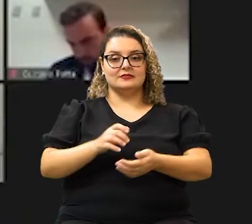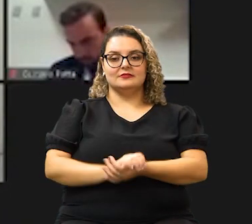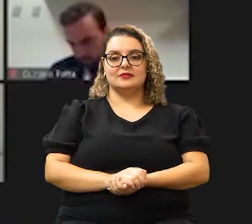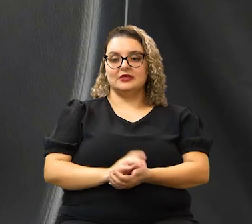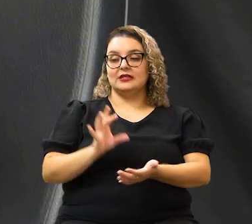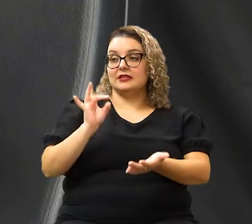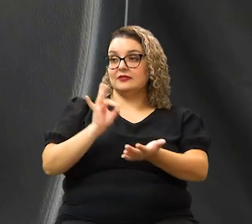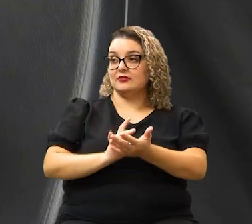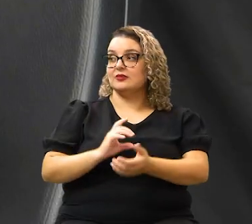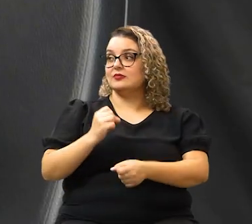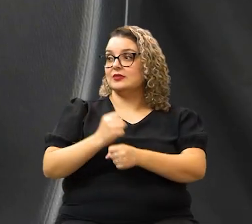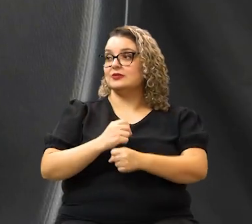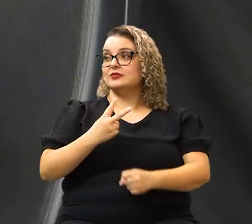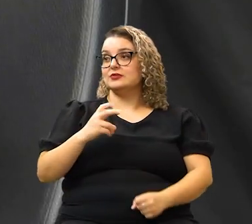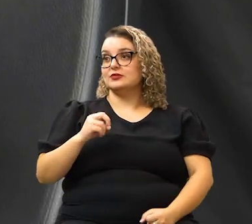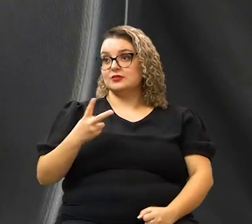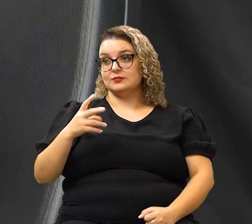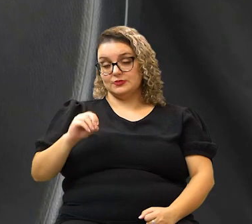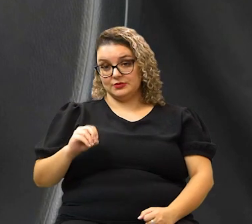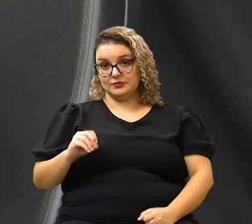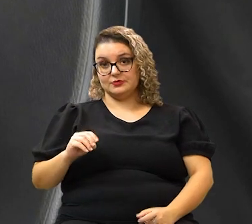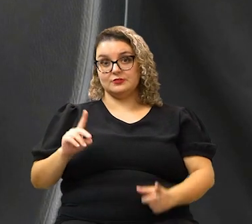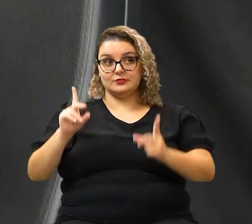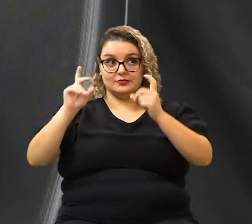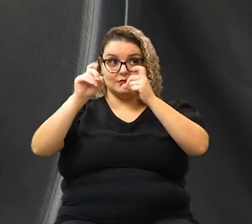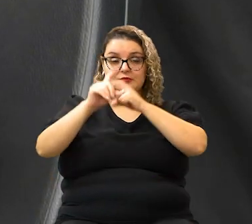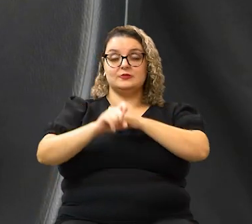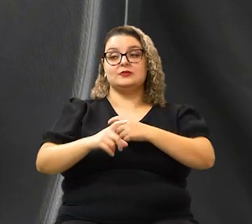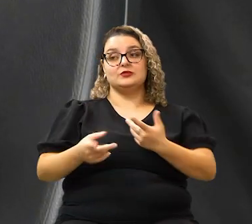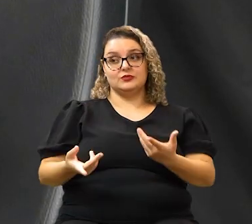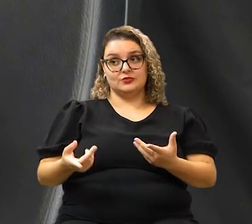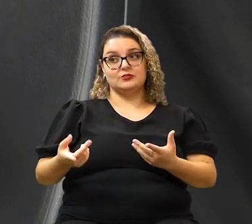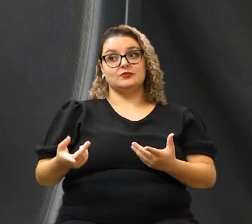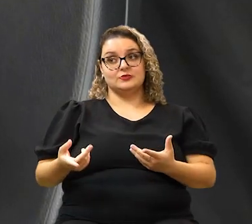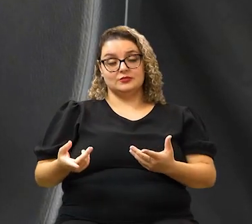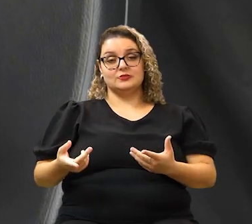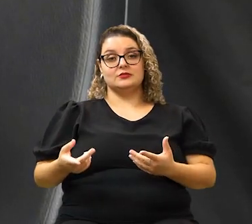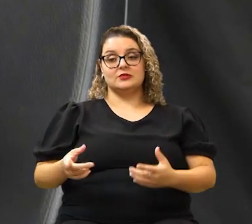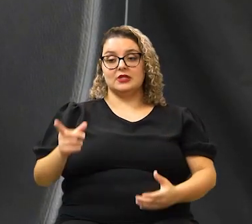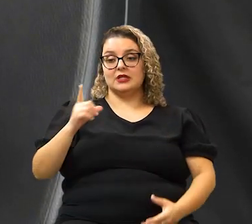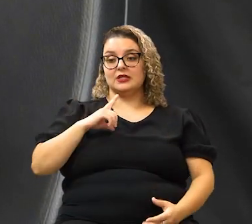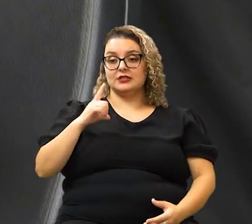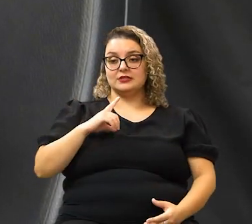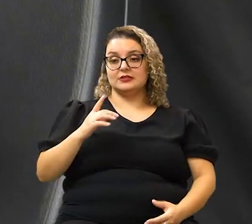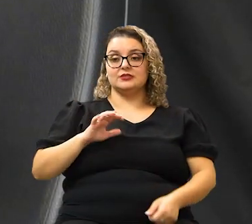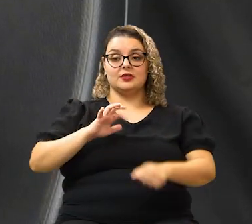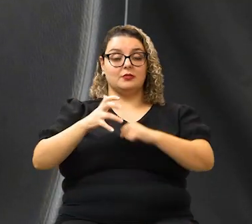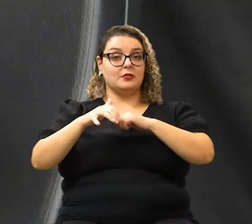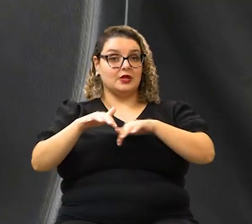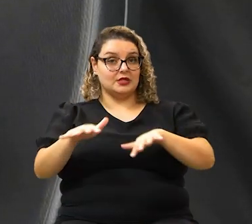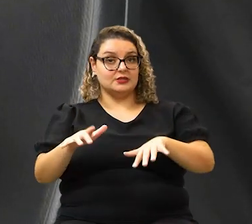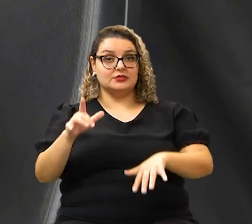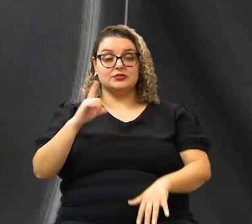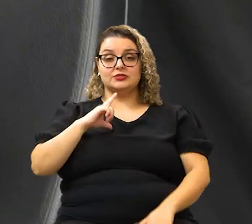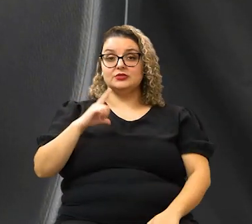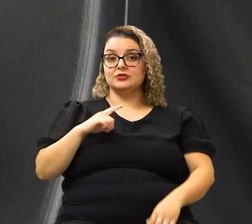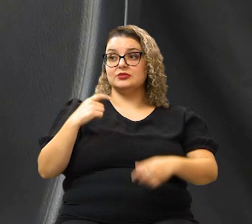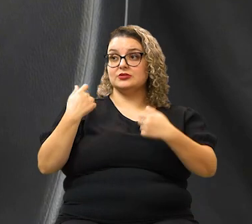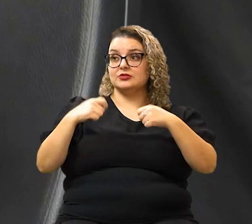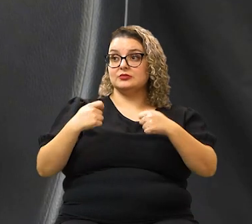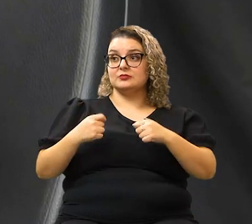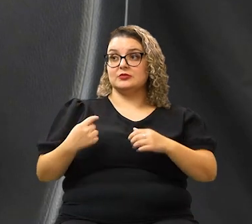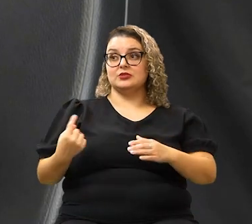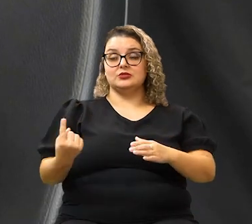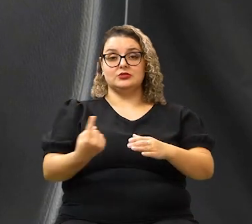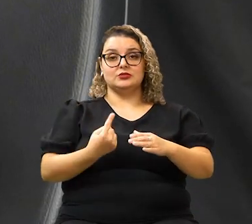tempo você tinha pandemia, tinha necessidade de isolamento, nós defendemos o isolamento social, porque, né, não